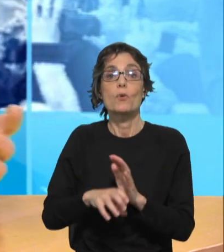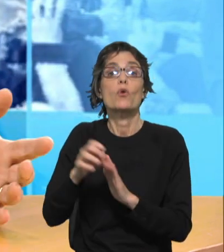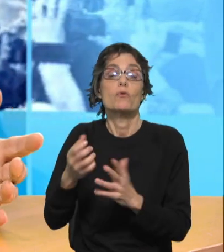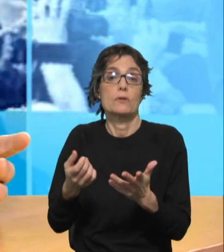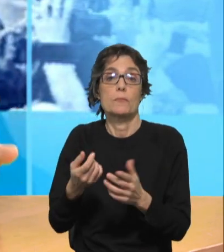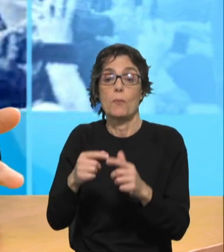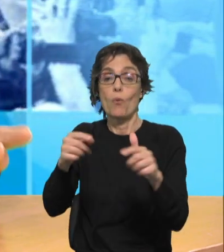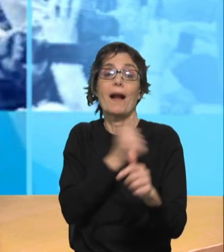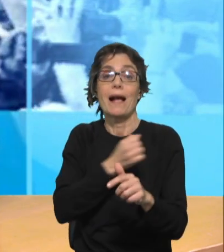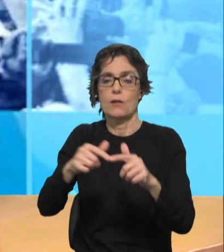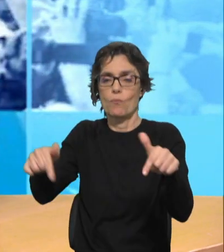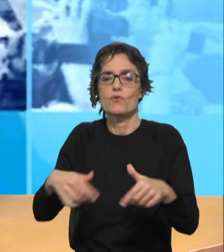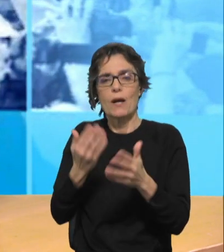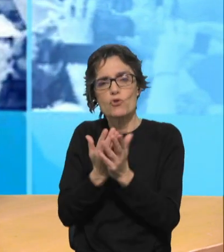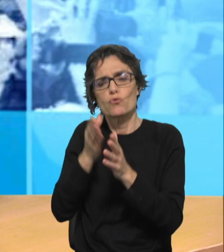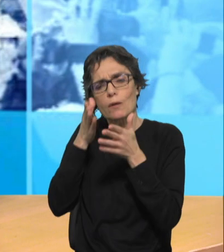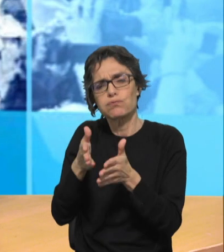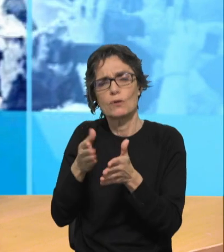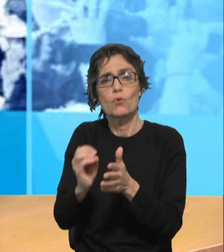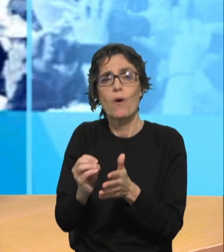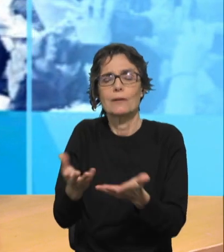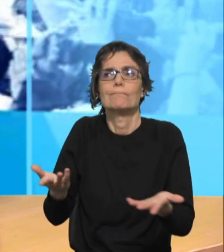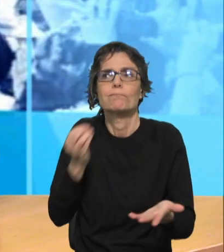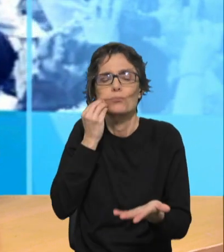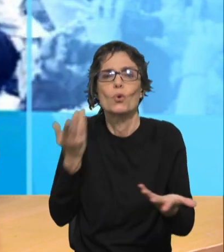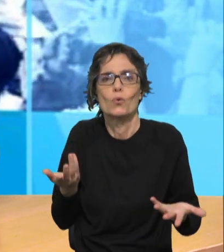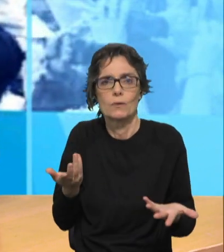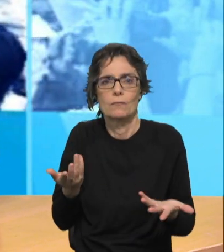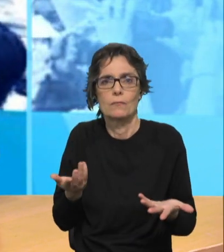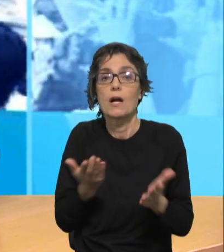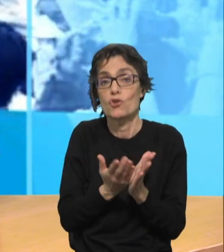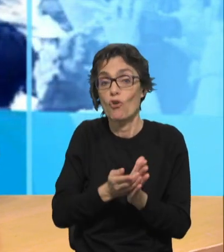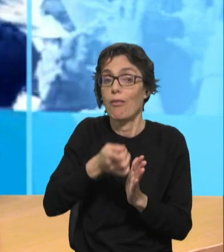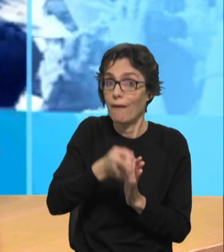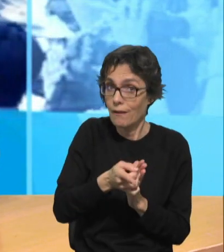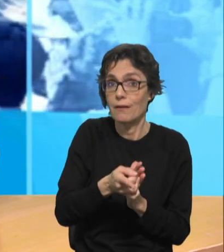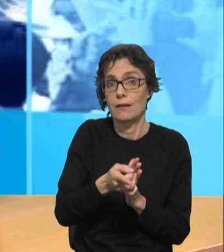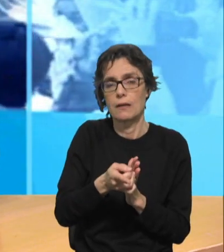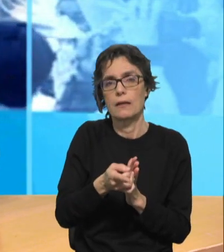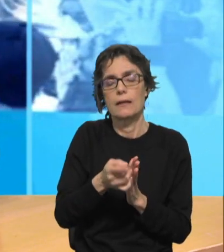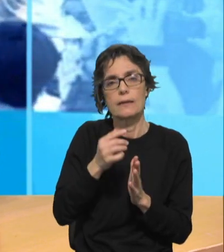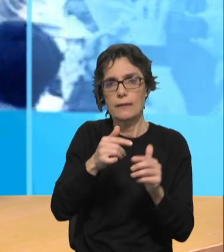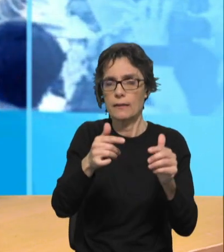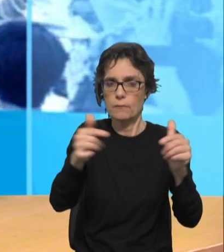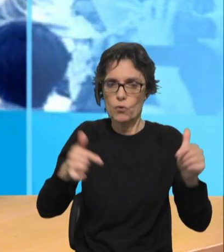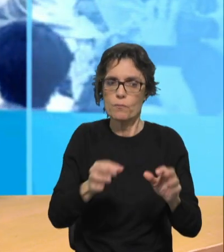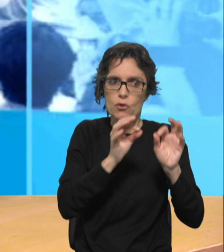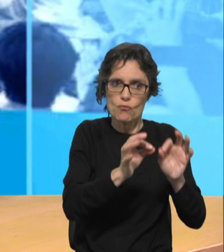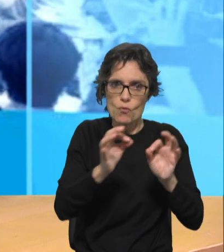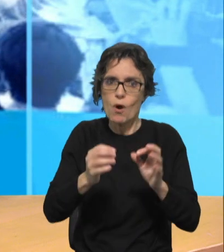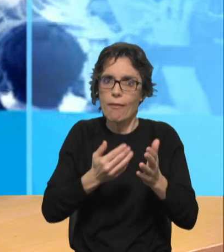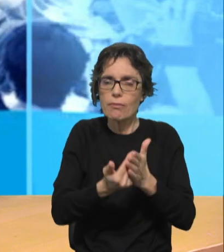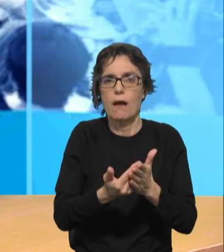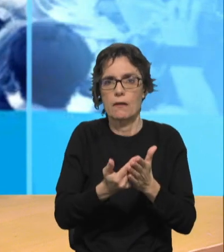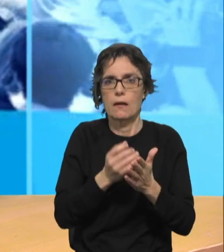estudo, dificilmente estuda. A escola também aí apresenta todos os seus espaços, todos